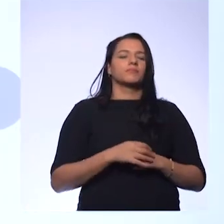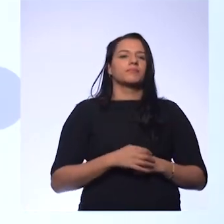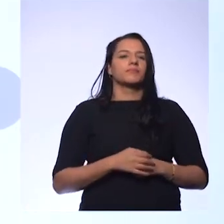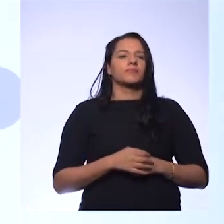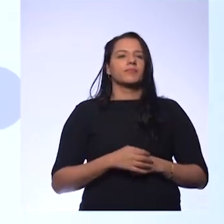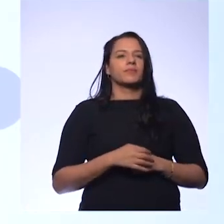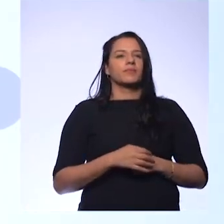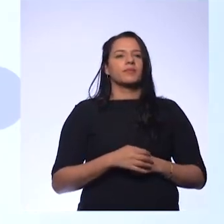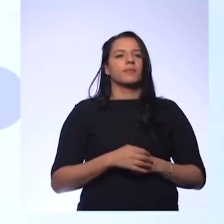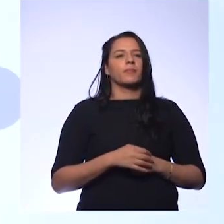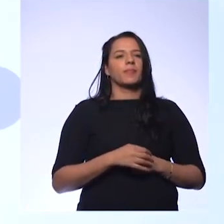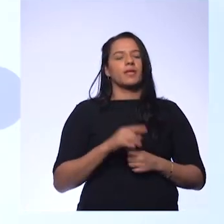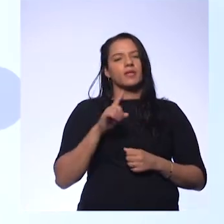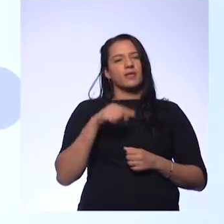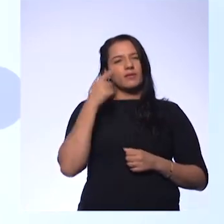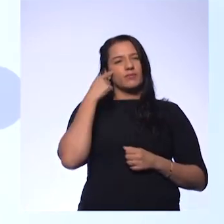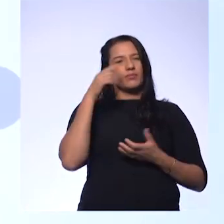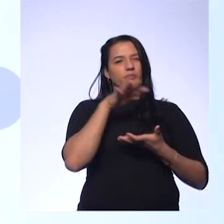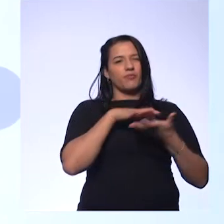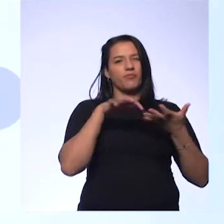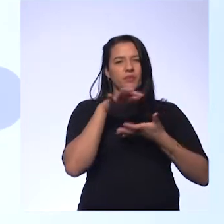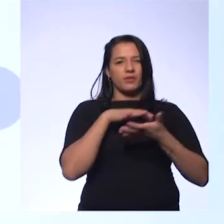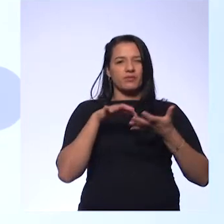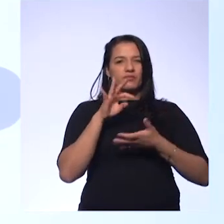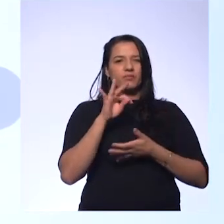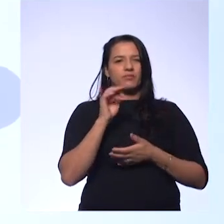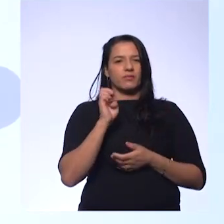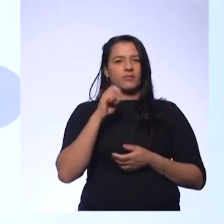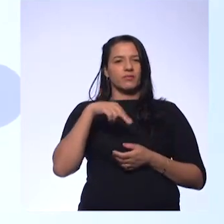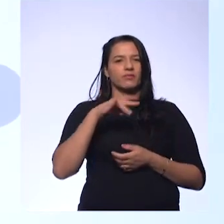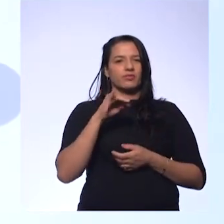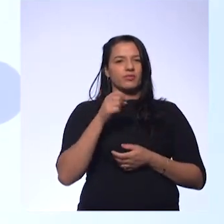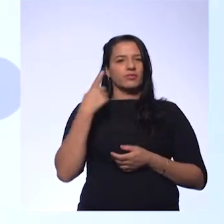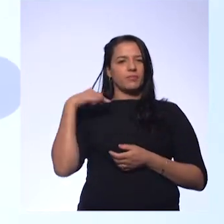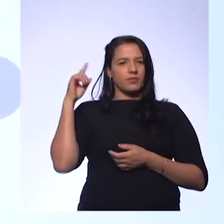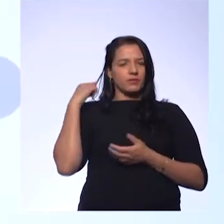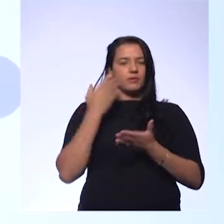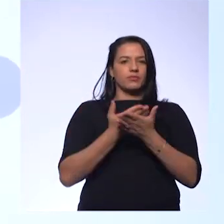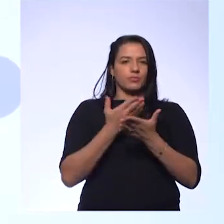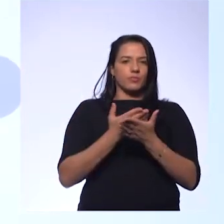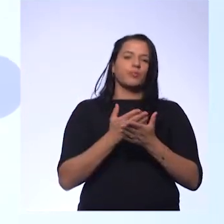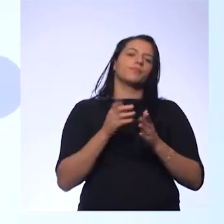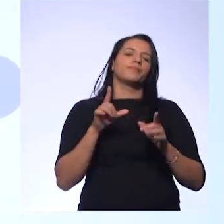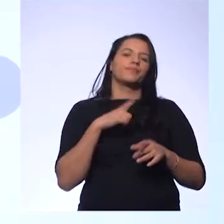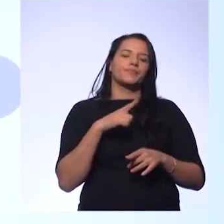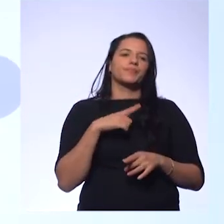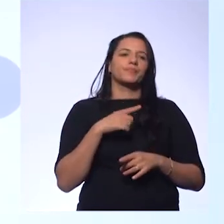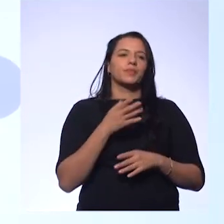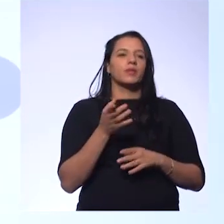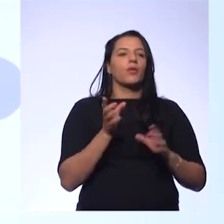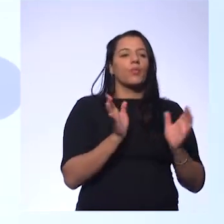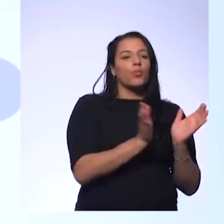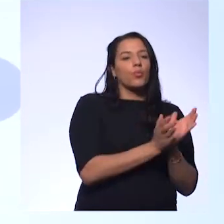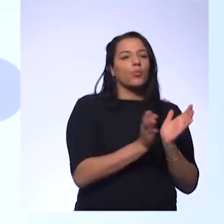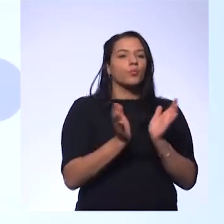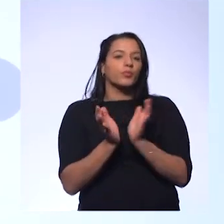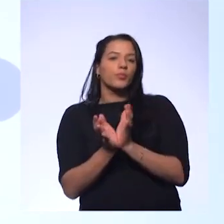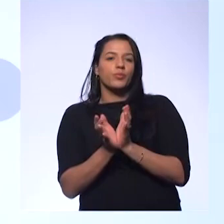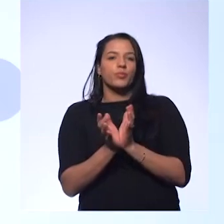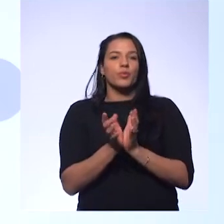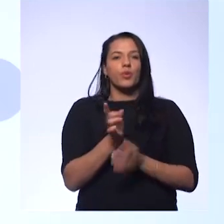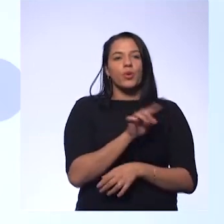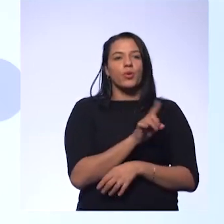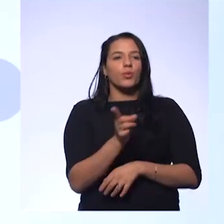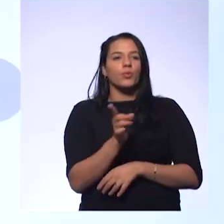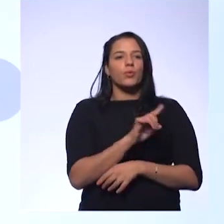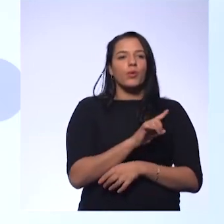aquele movimento tenentista que eu citei para vocês na aula passada. Adivinhem qual desses grupos atentou contra o